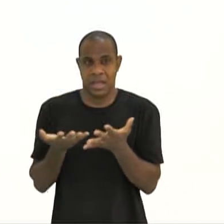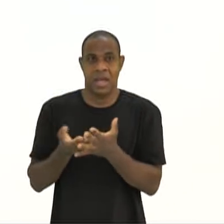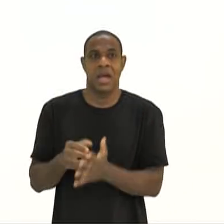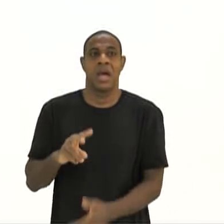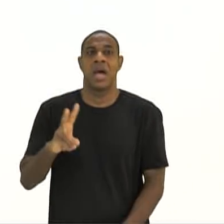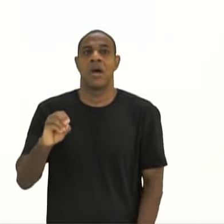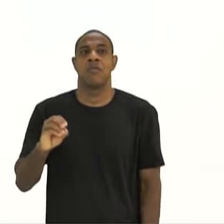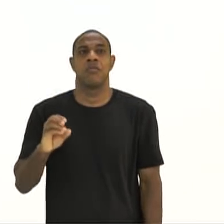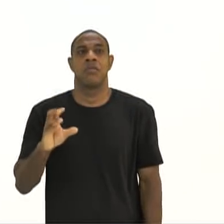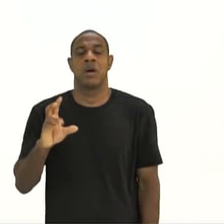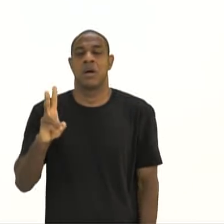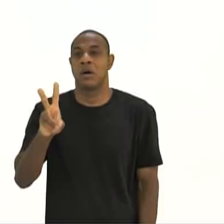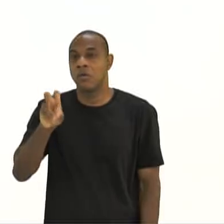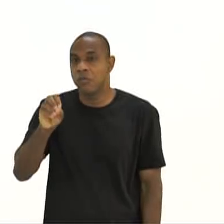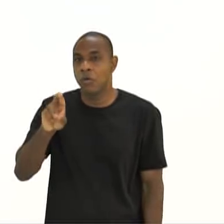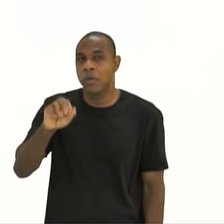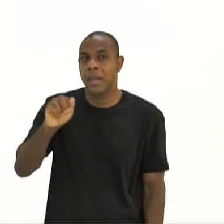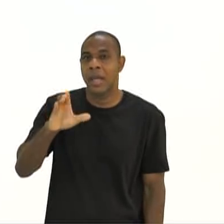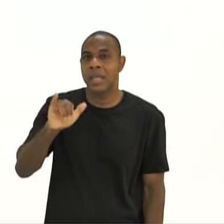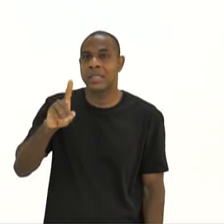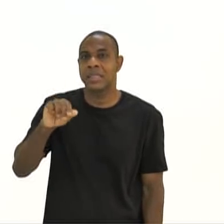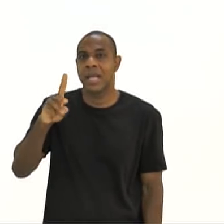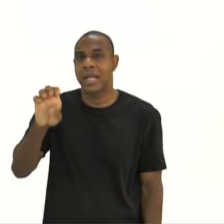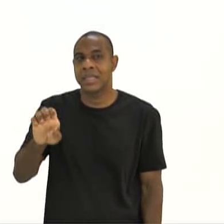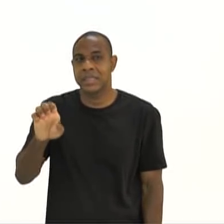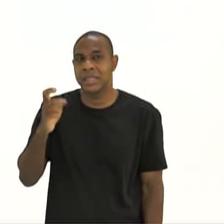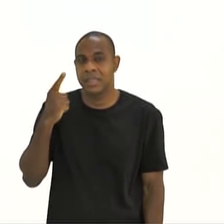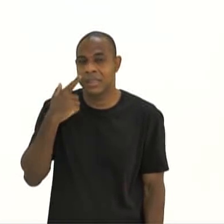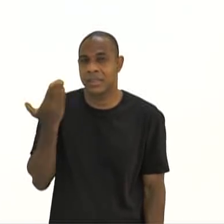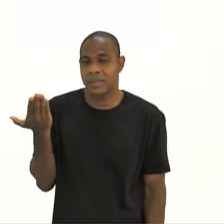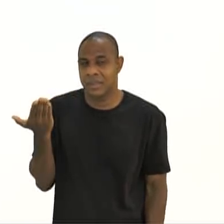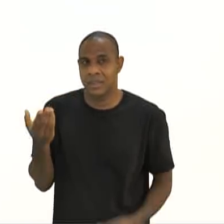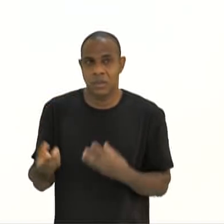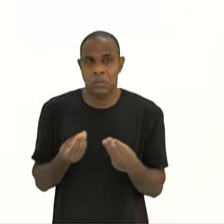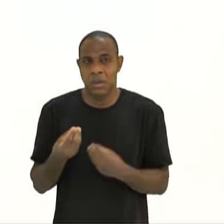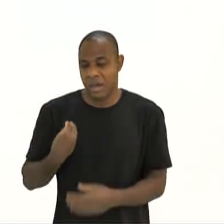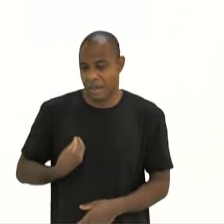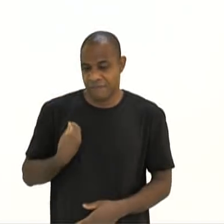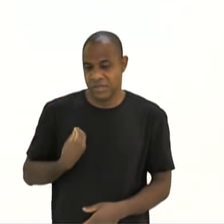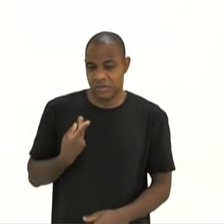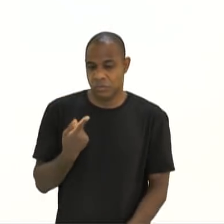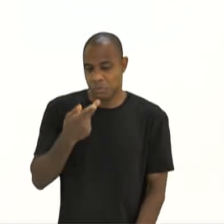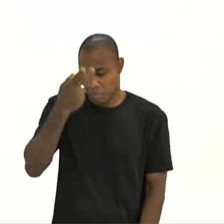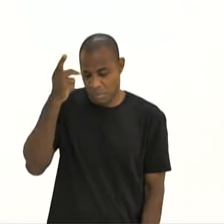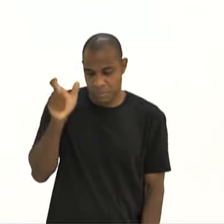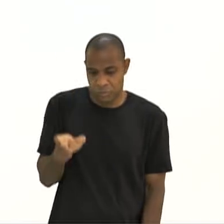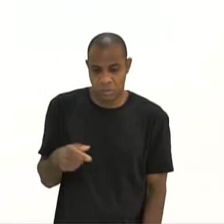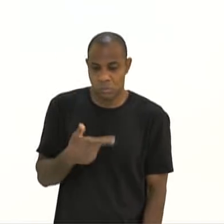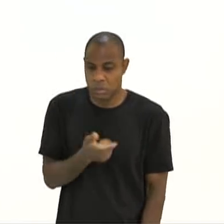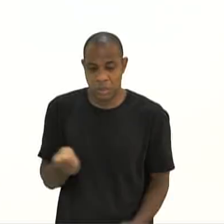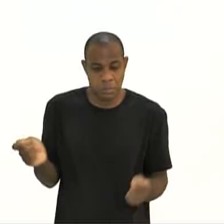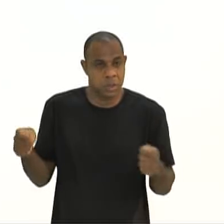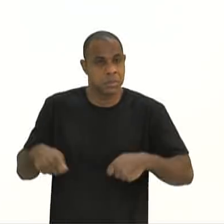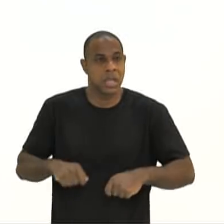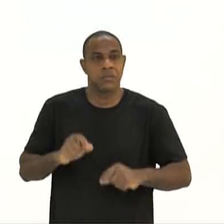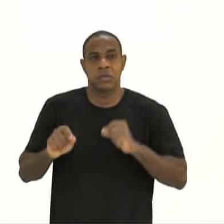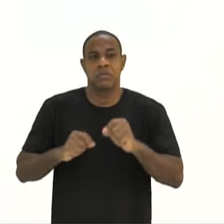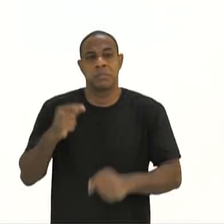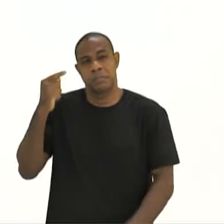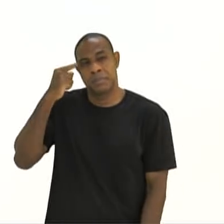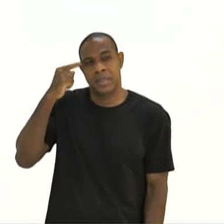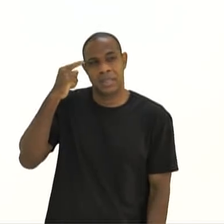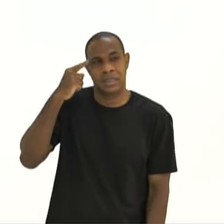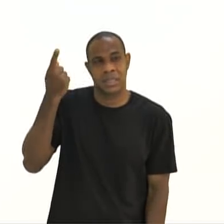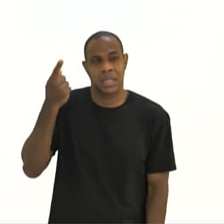voracidade, engolir, né, a vida de alguém, né? Então, a gente não tem essa possibilidade pensada